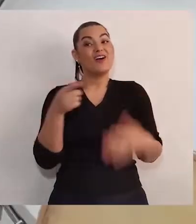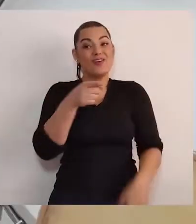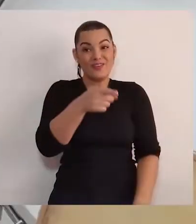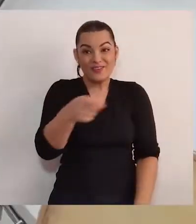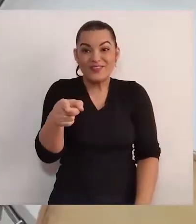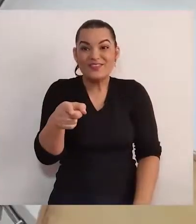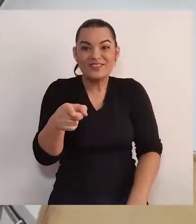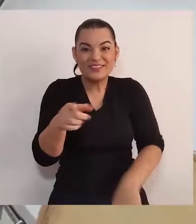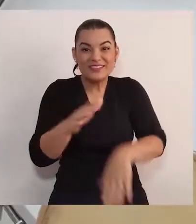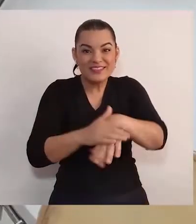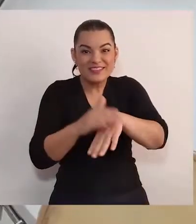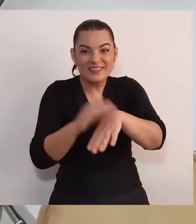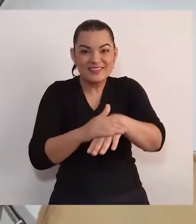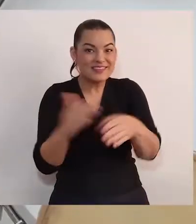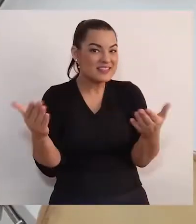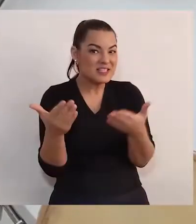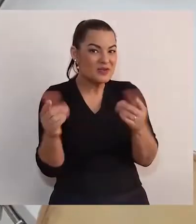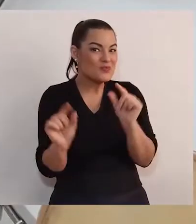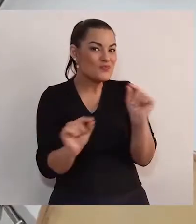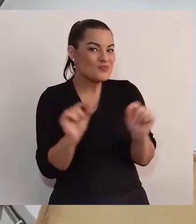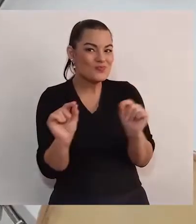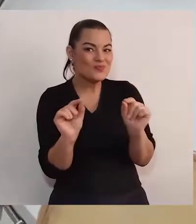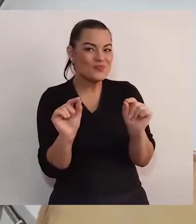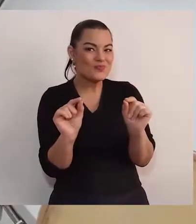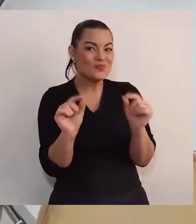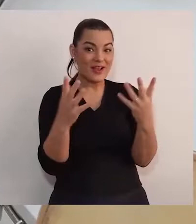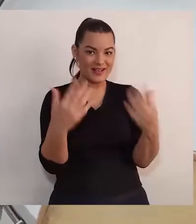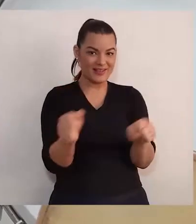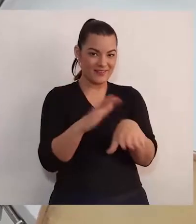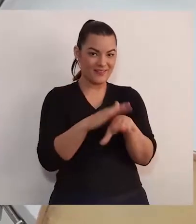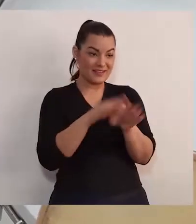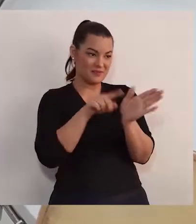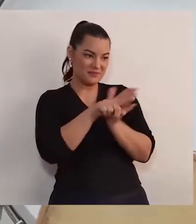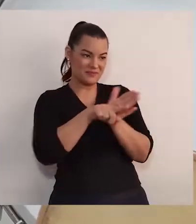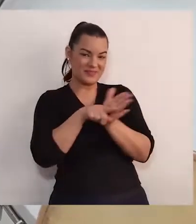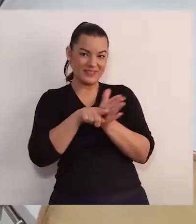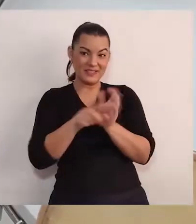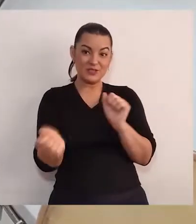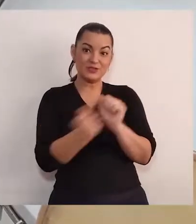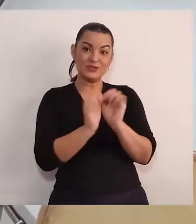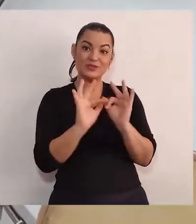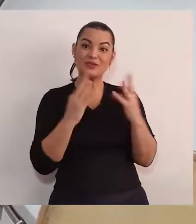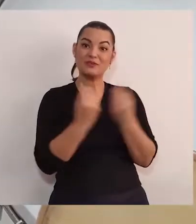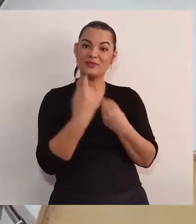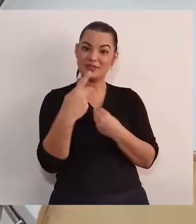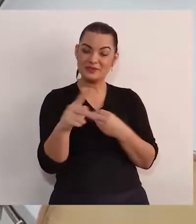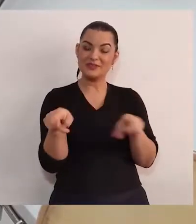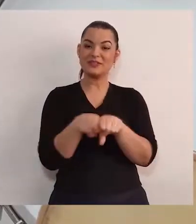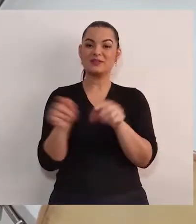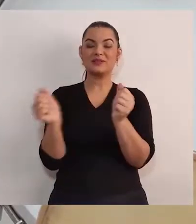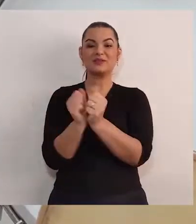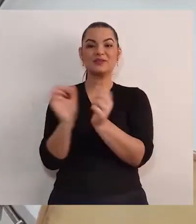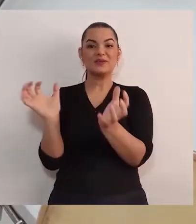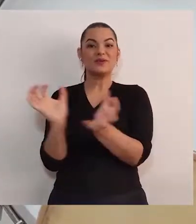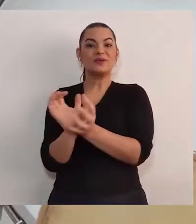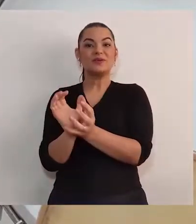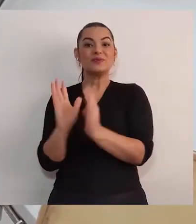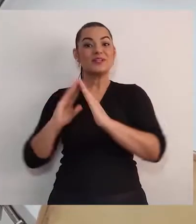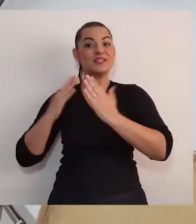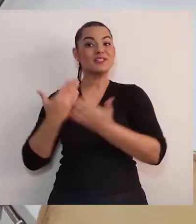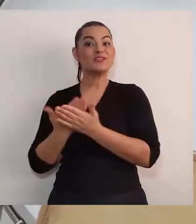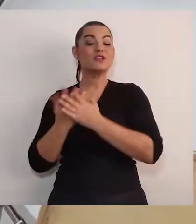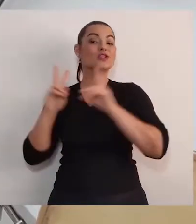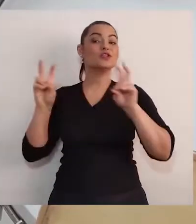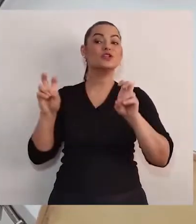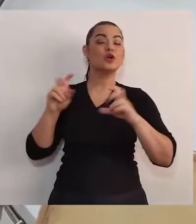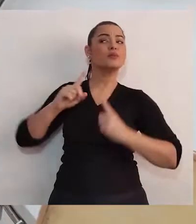Chegou a sua vez. Que tal você fazer uma pesquisa com seus familiares e colegas de escola